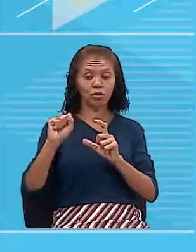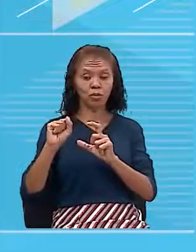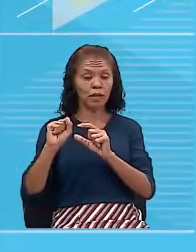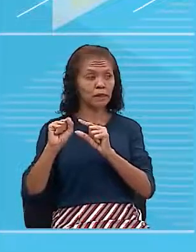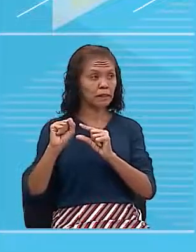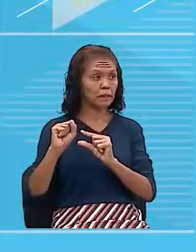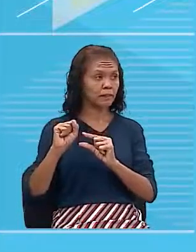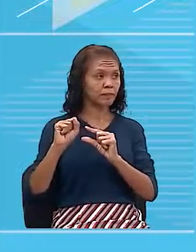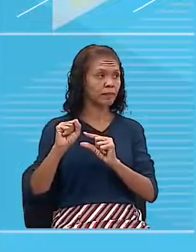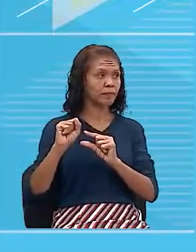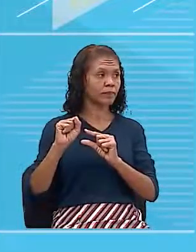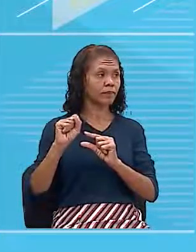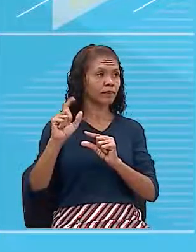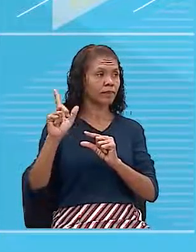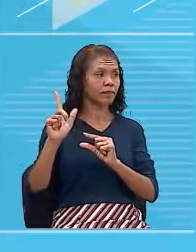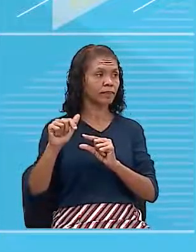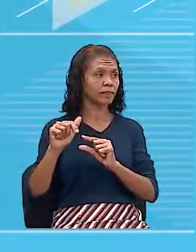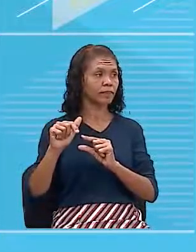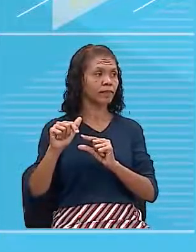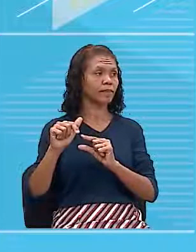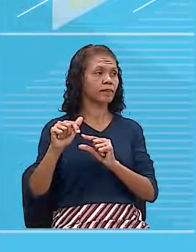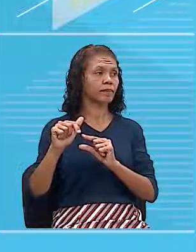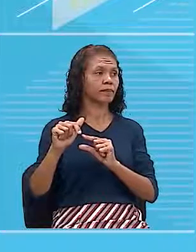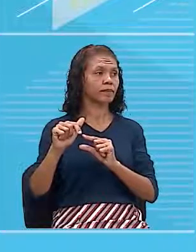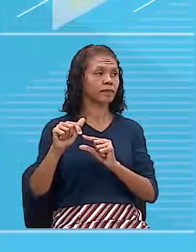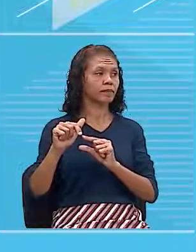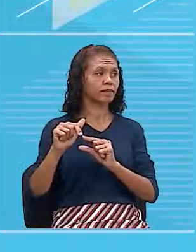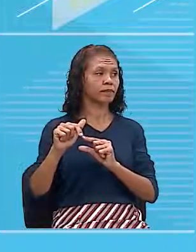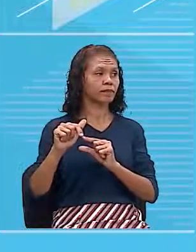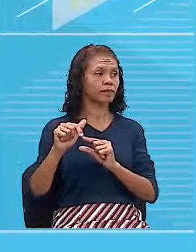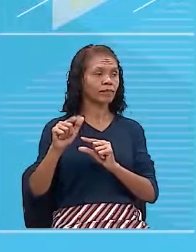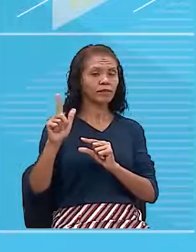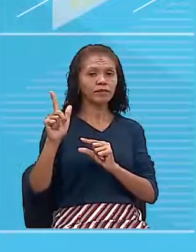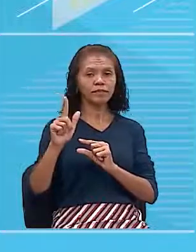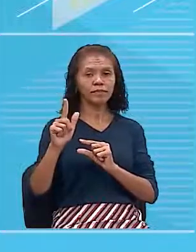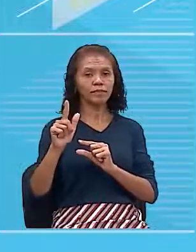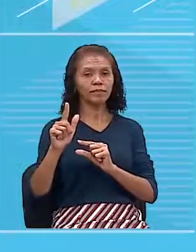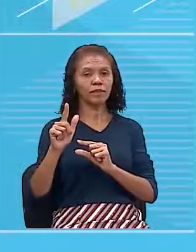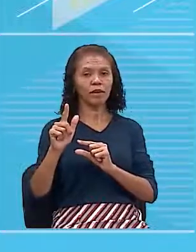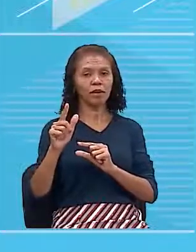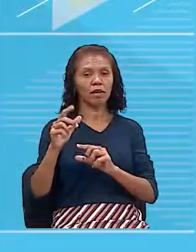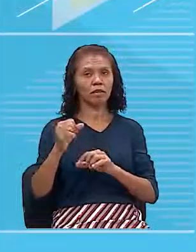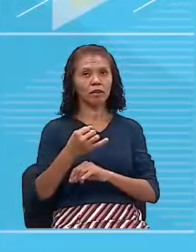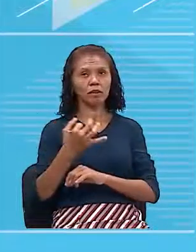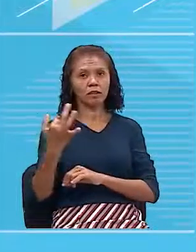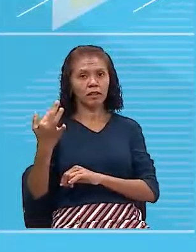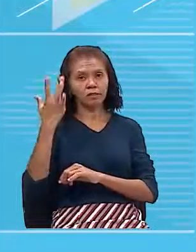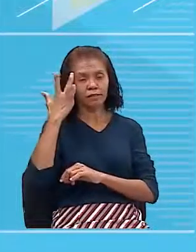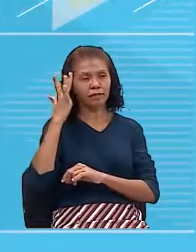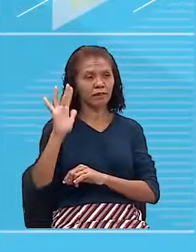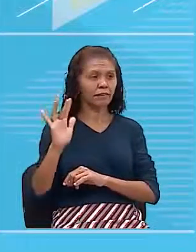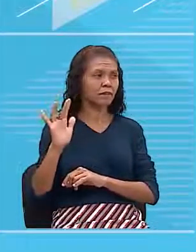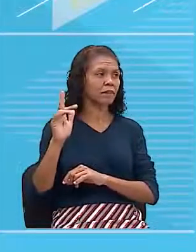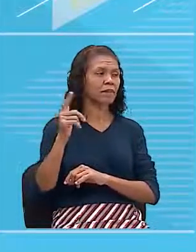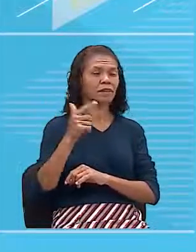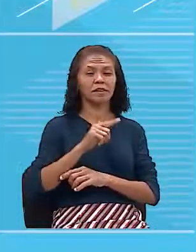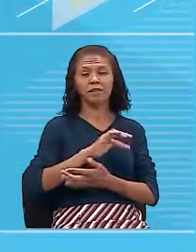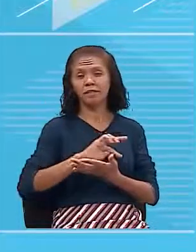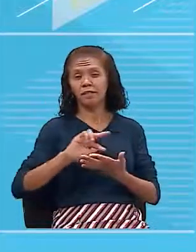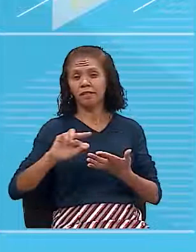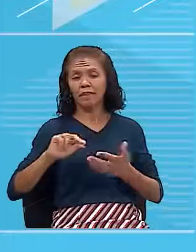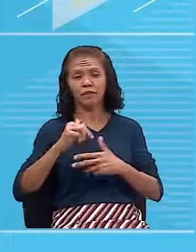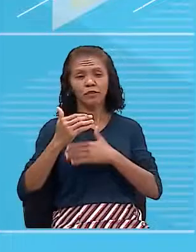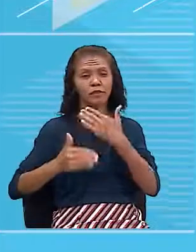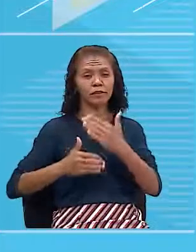terror da gente nas aulas de biologia porque a gente nunca sabe o saldo de ATP do ciclo de Krebs da glicólise do ciclo de